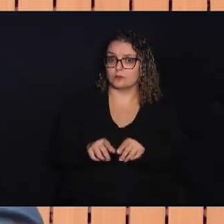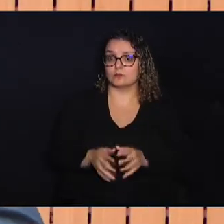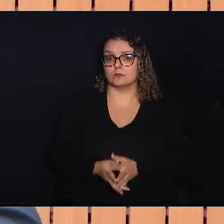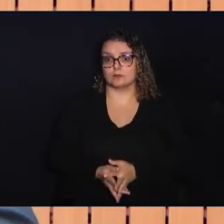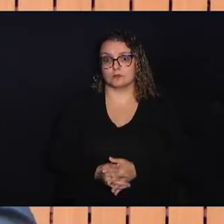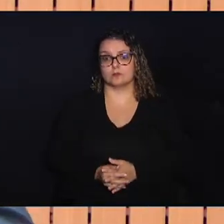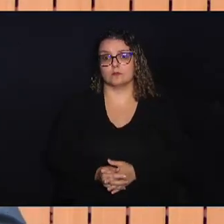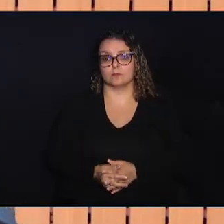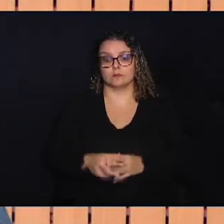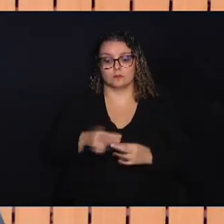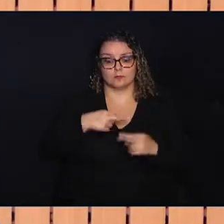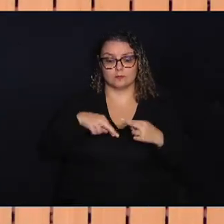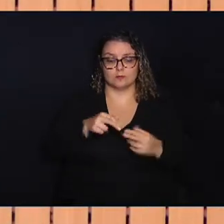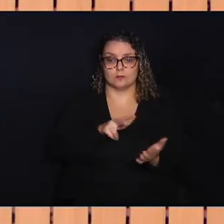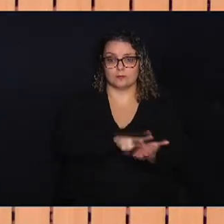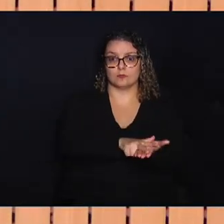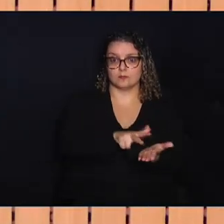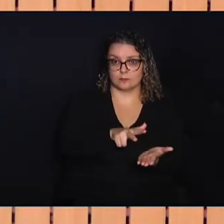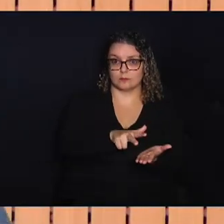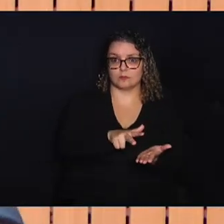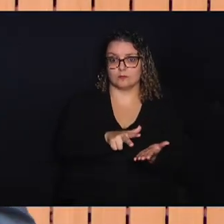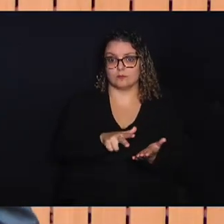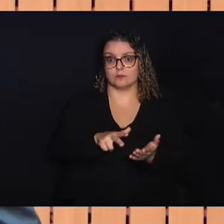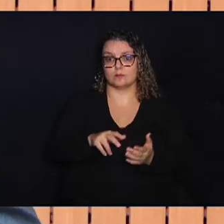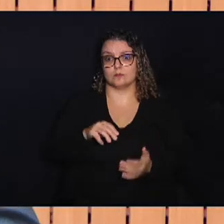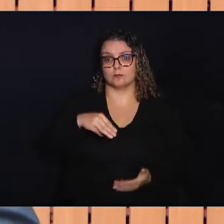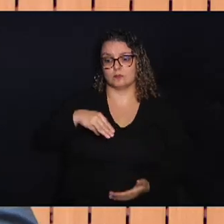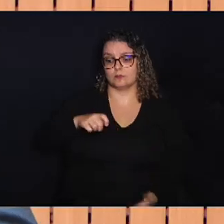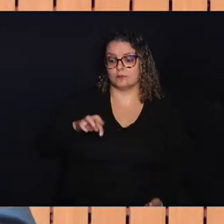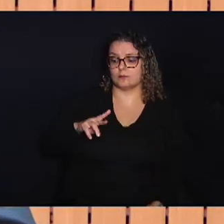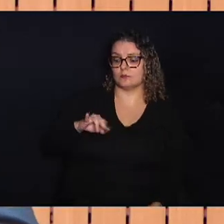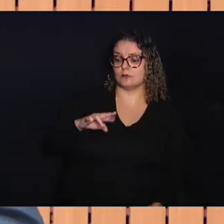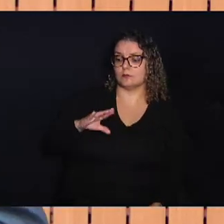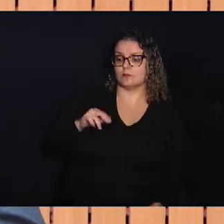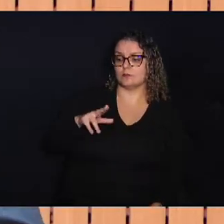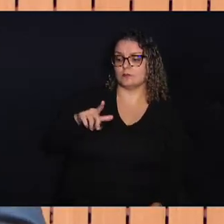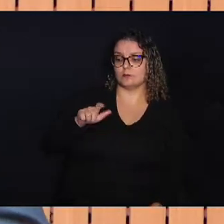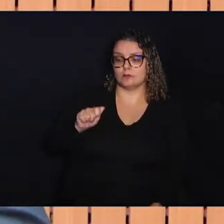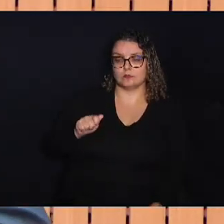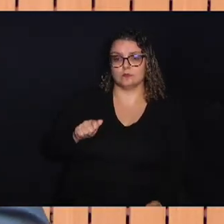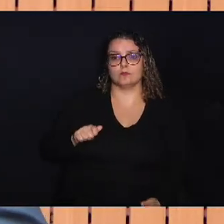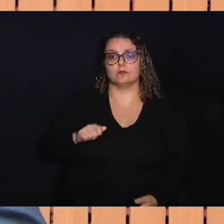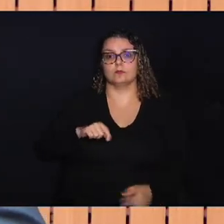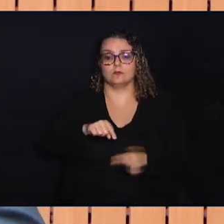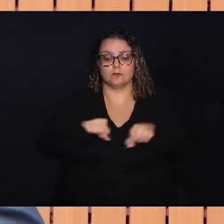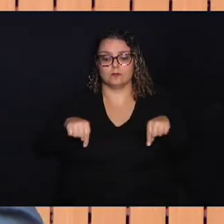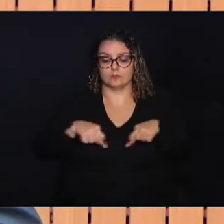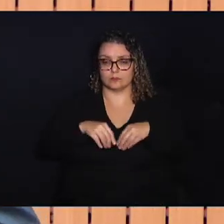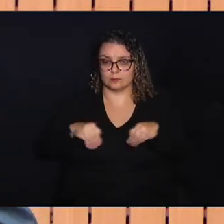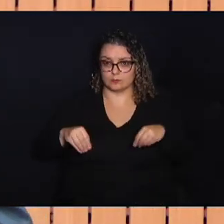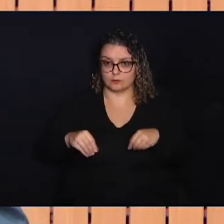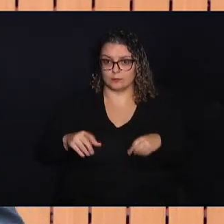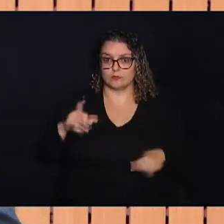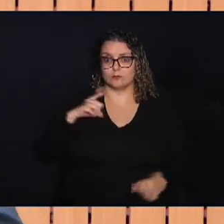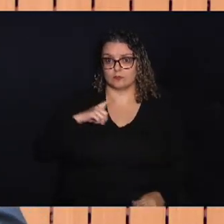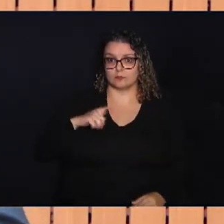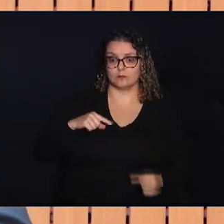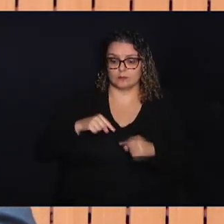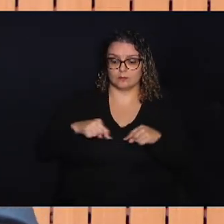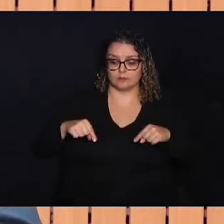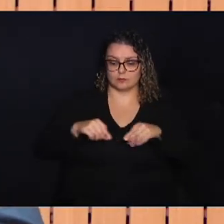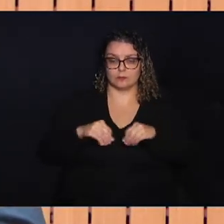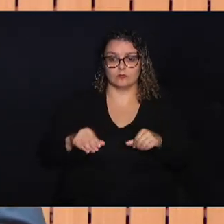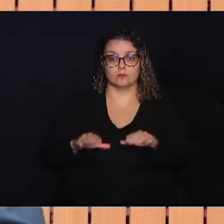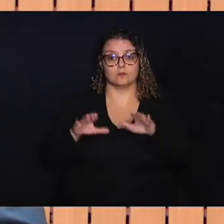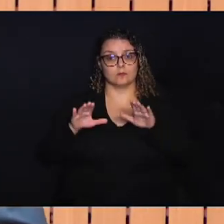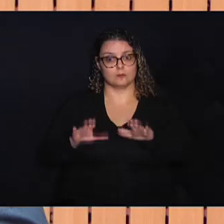sobre questões de regularização da matrícula do terreno, porque havia o terreno,